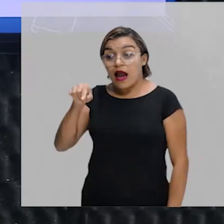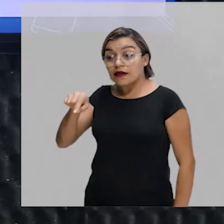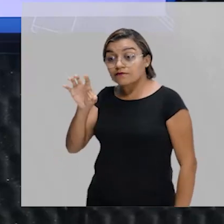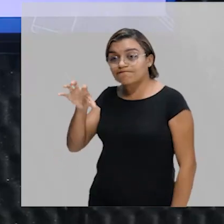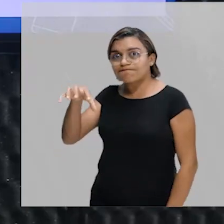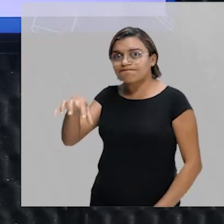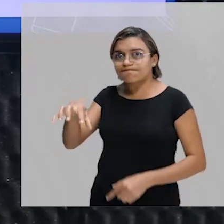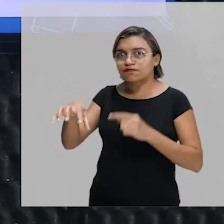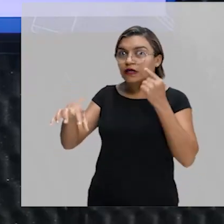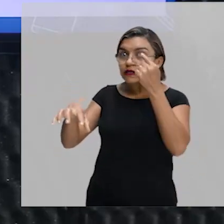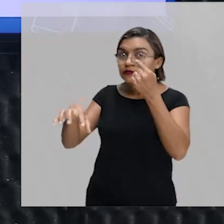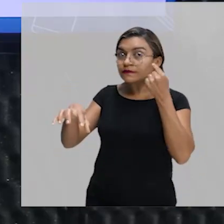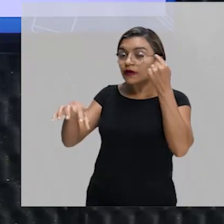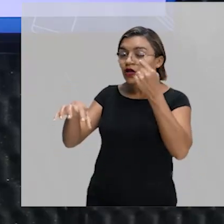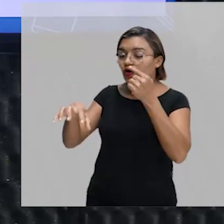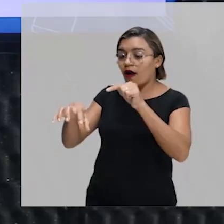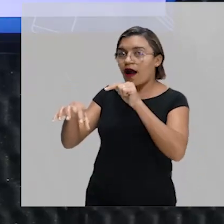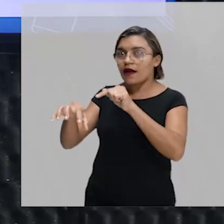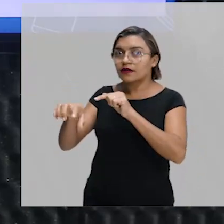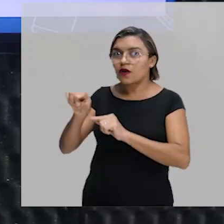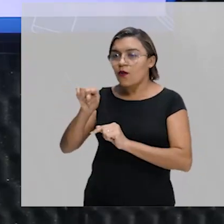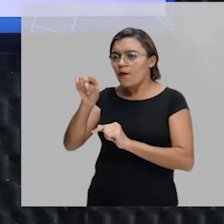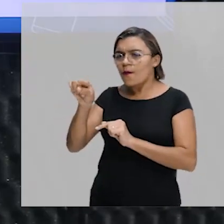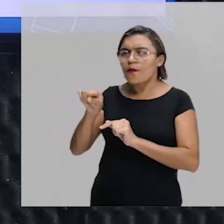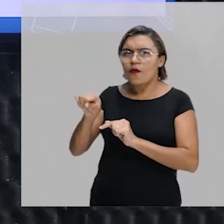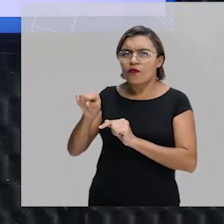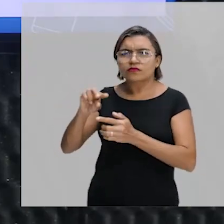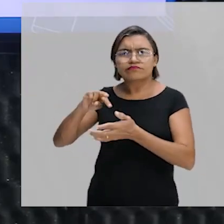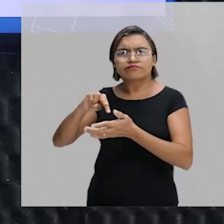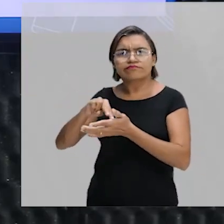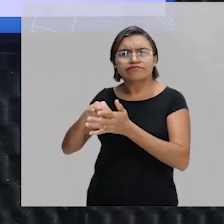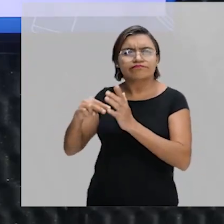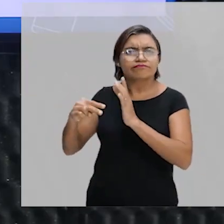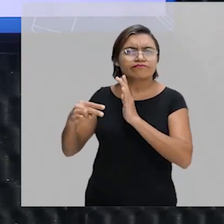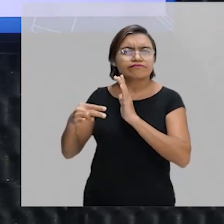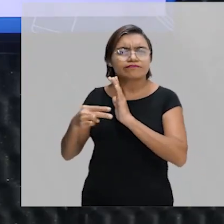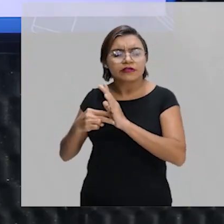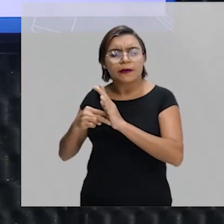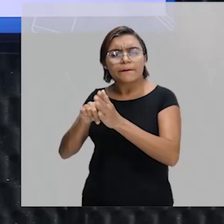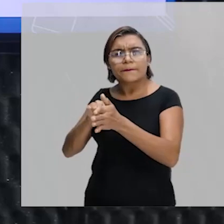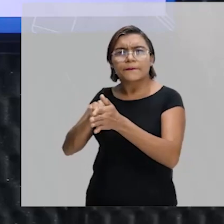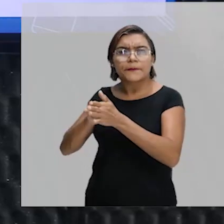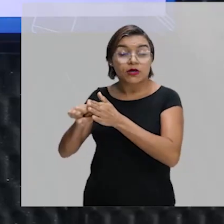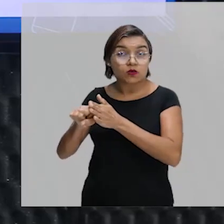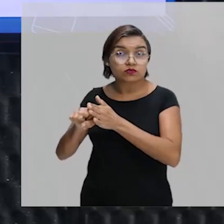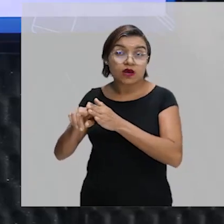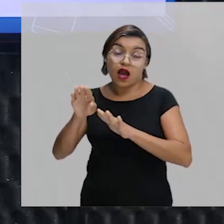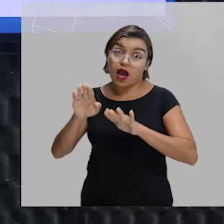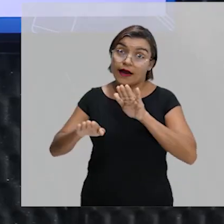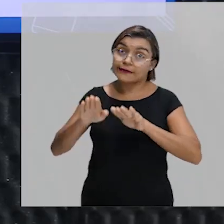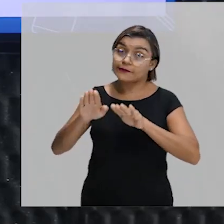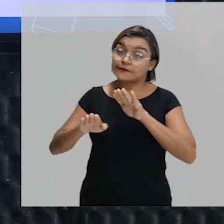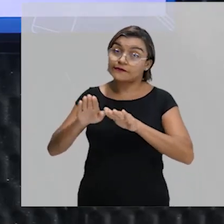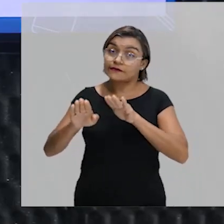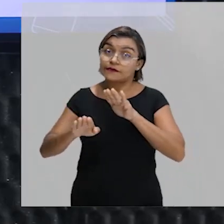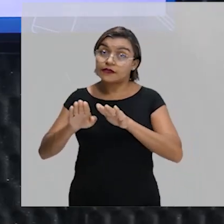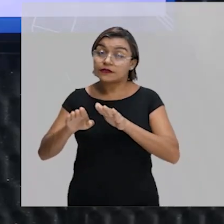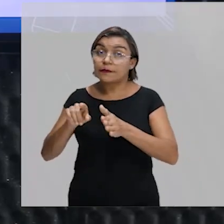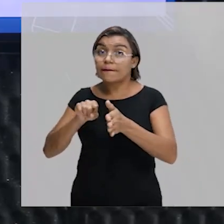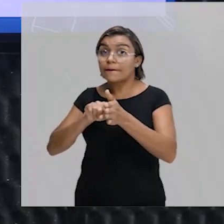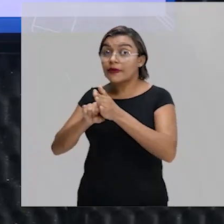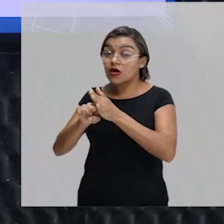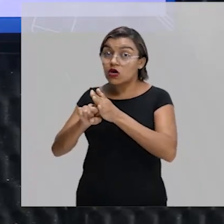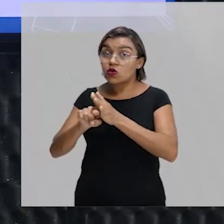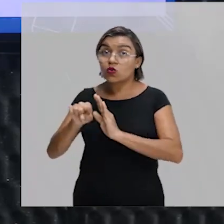de interrogação, para me caracterizar que eu estou fazendo uma pergunta, que nem sempre essa pergunta eu utilizo o